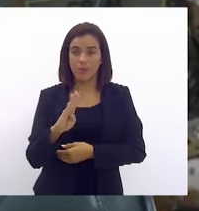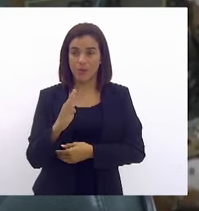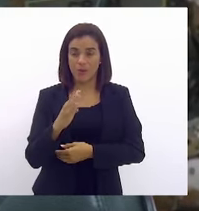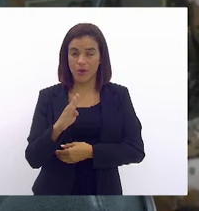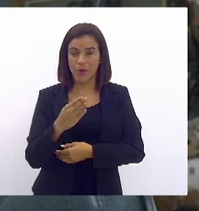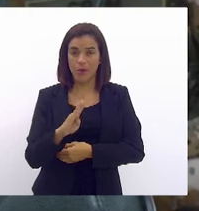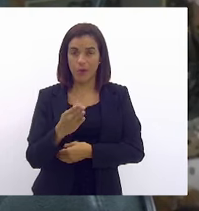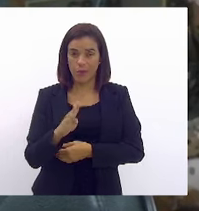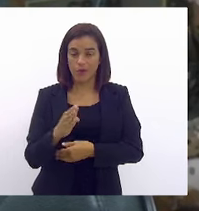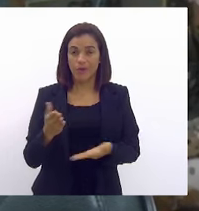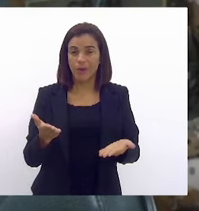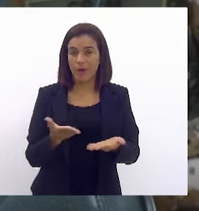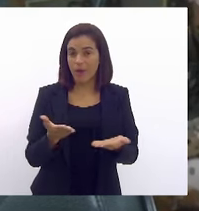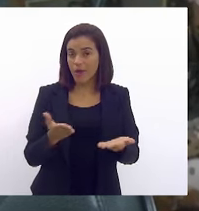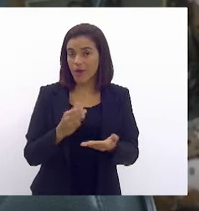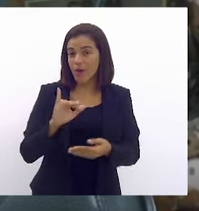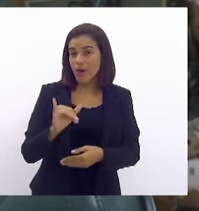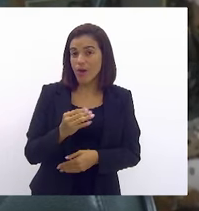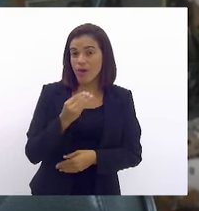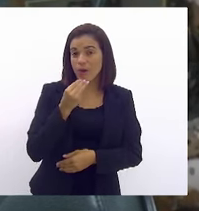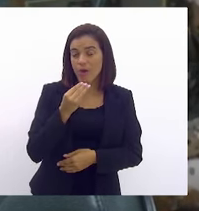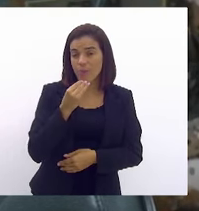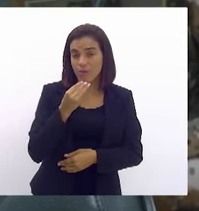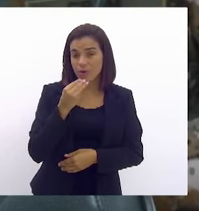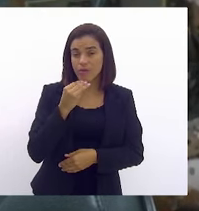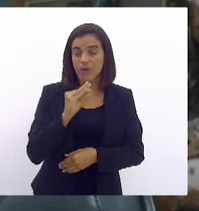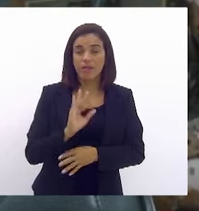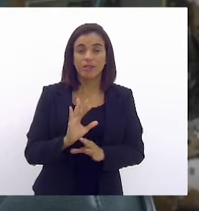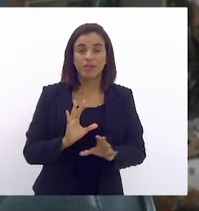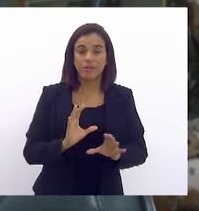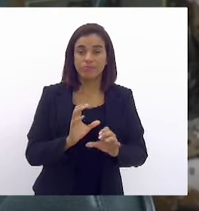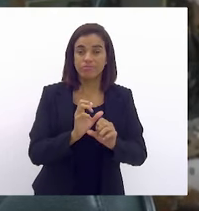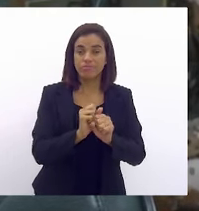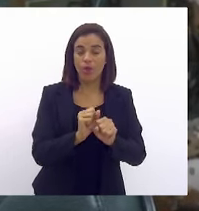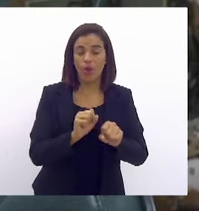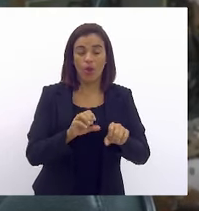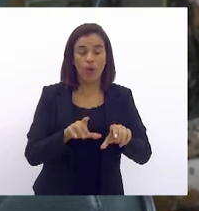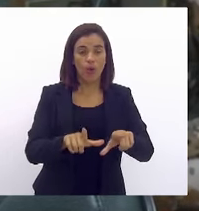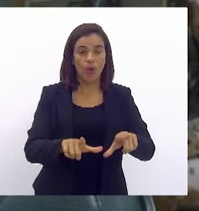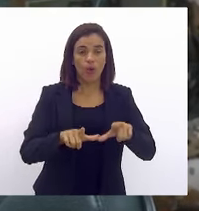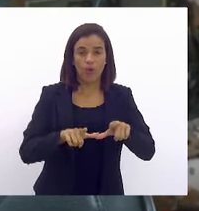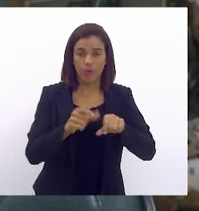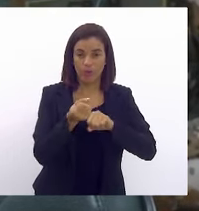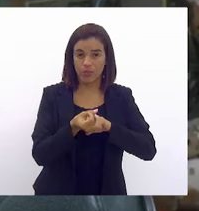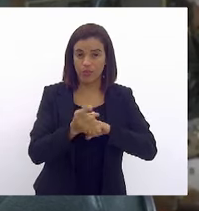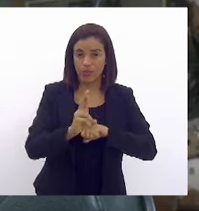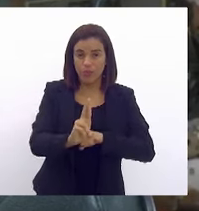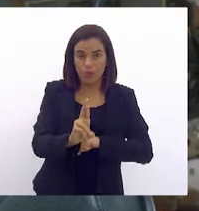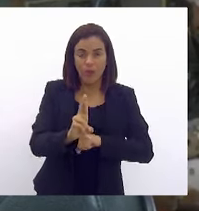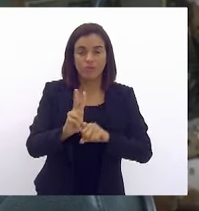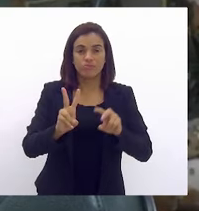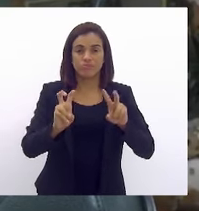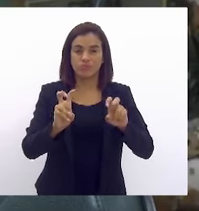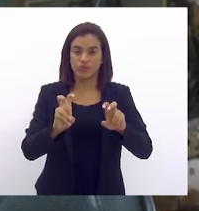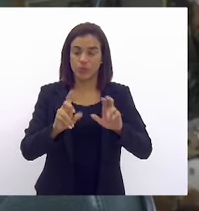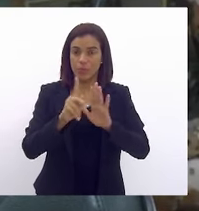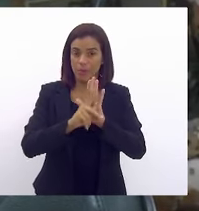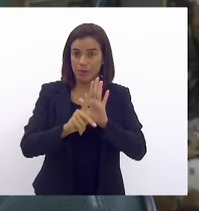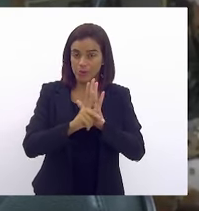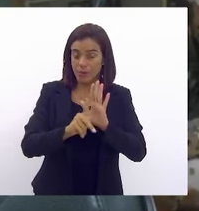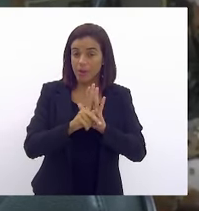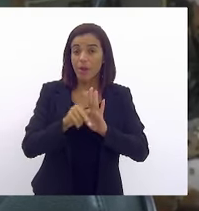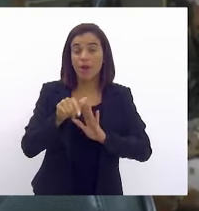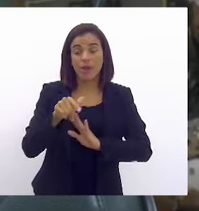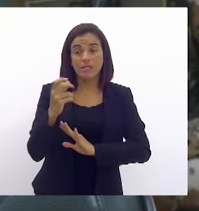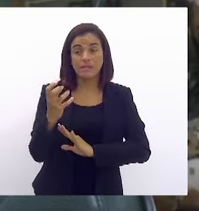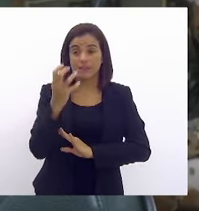finalizando, tendo a oportunidade de finalizar um doutorado com base nos dados levantados desse projeto. É um projeto bastante sério, que